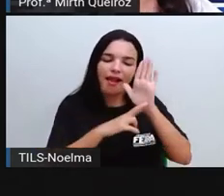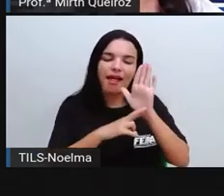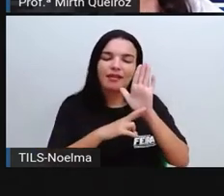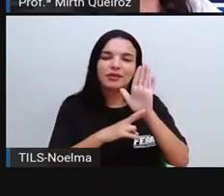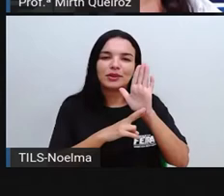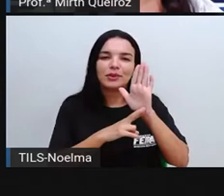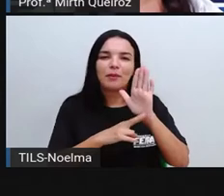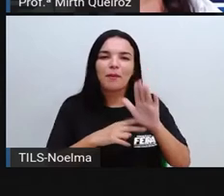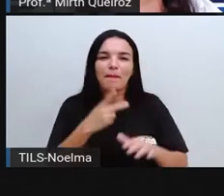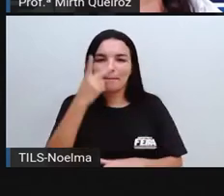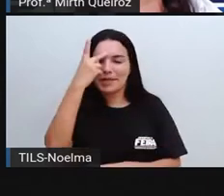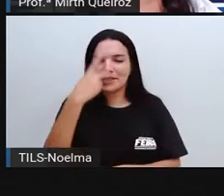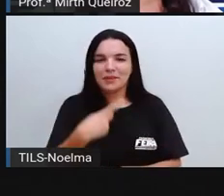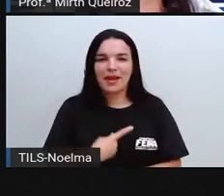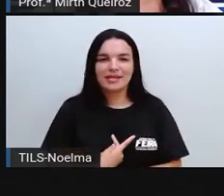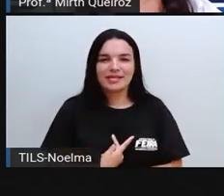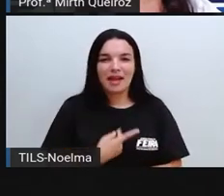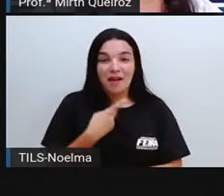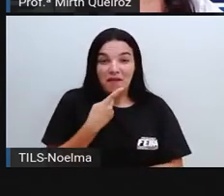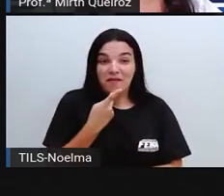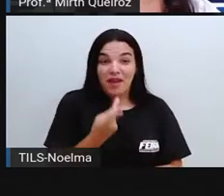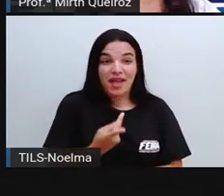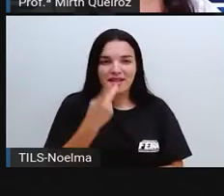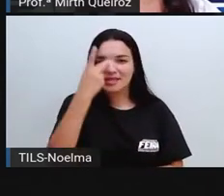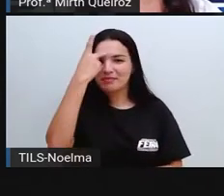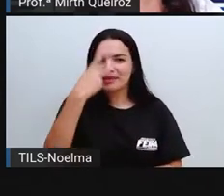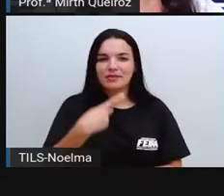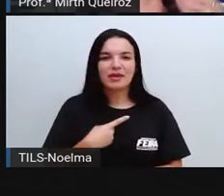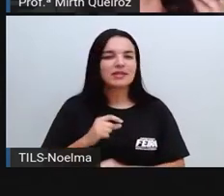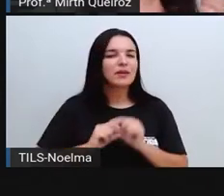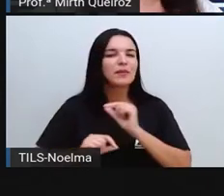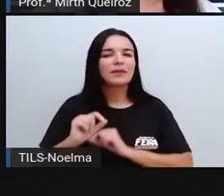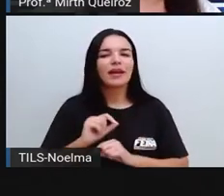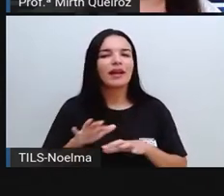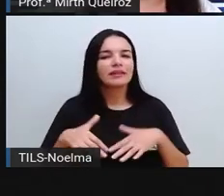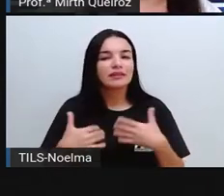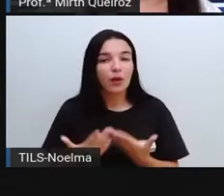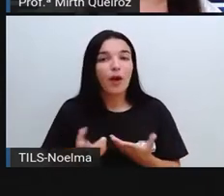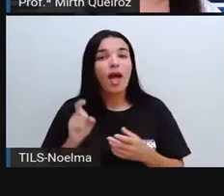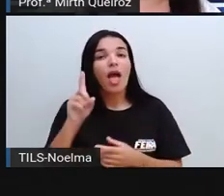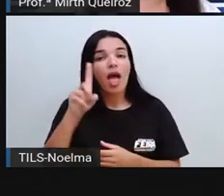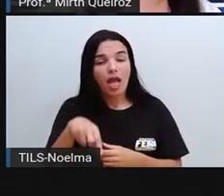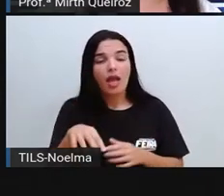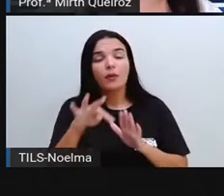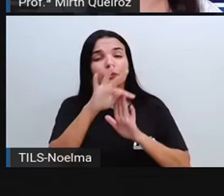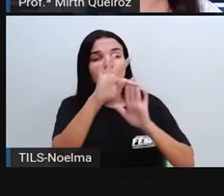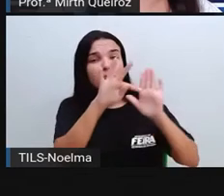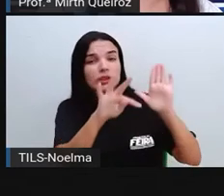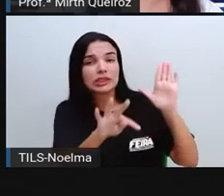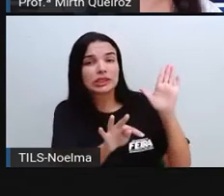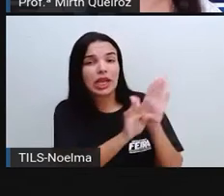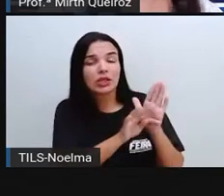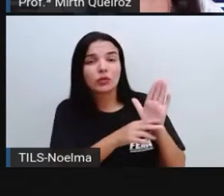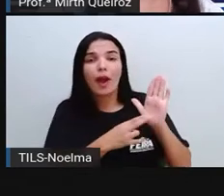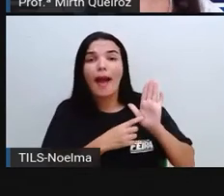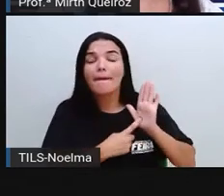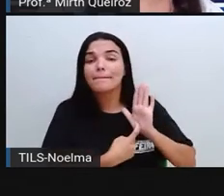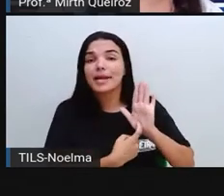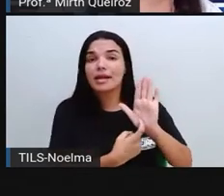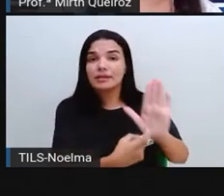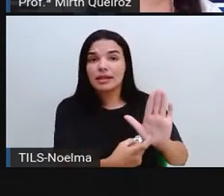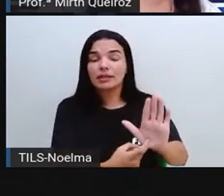certo? Então, o que seria o relato pessoal? É uma modalidade textual que vai apresentar